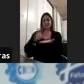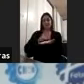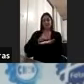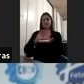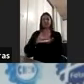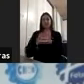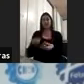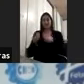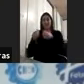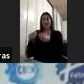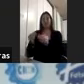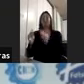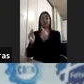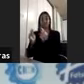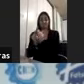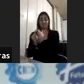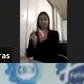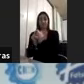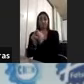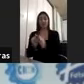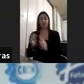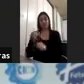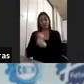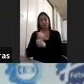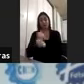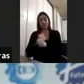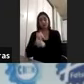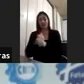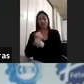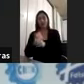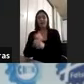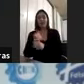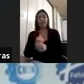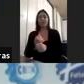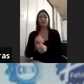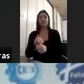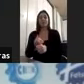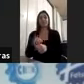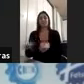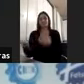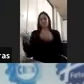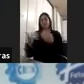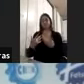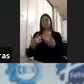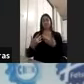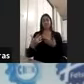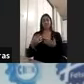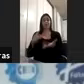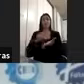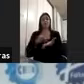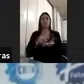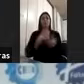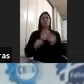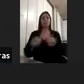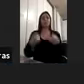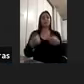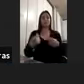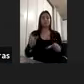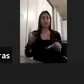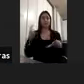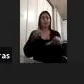são dados, né, anualmente à empresa, e que ela não está retribuindo nesse momento com a contrapartida social na manutenção dos empregos. Ô,